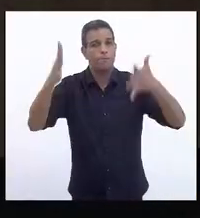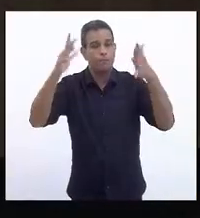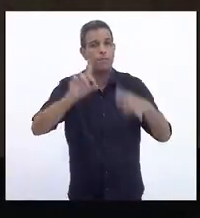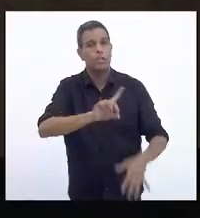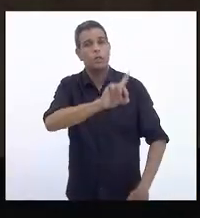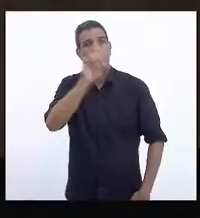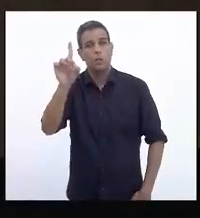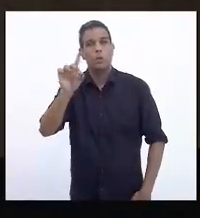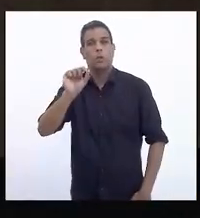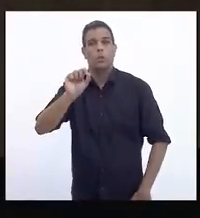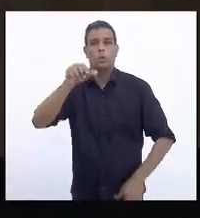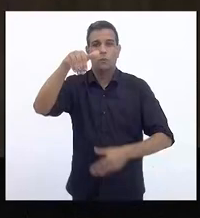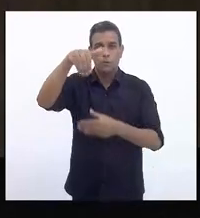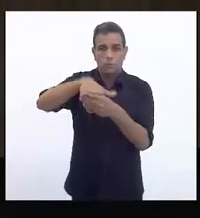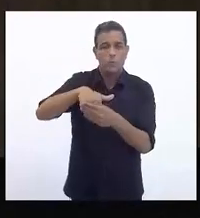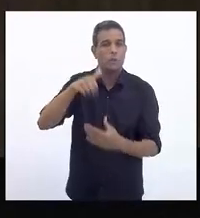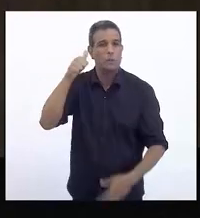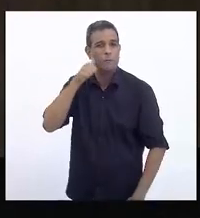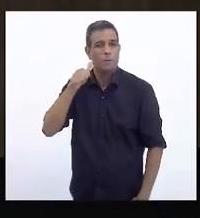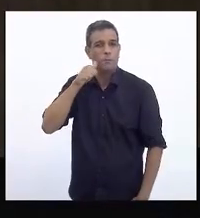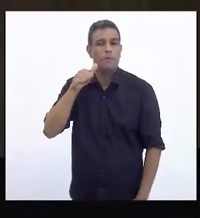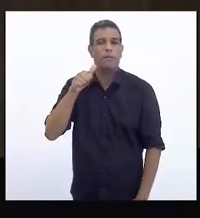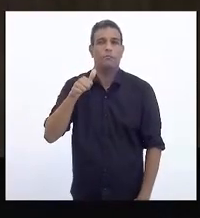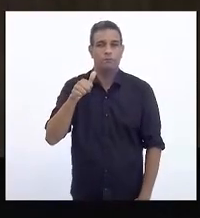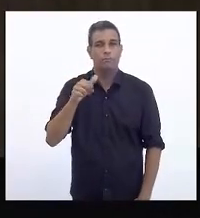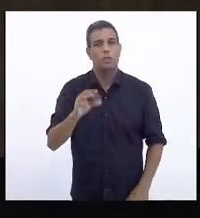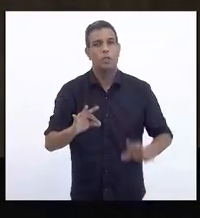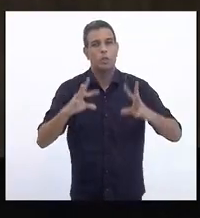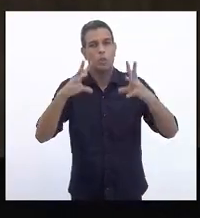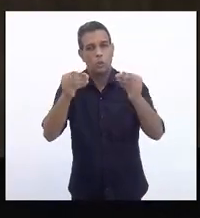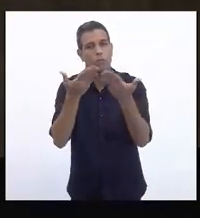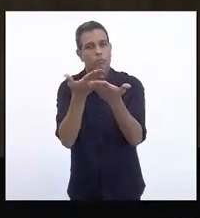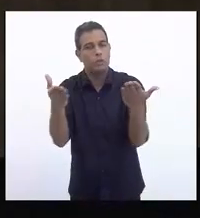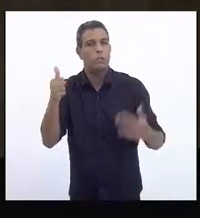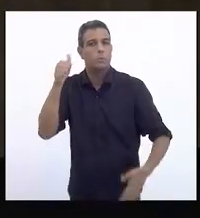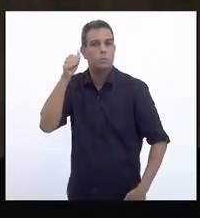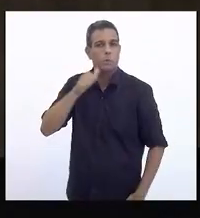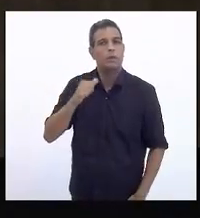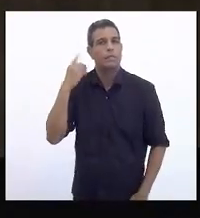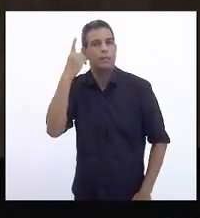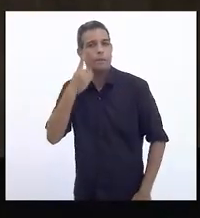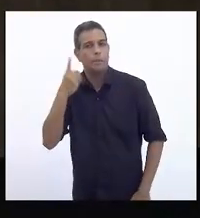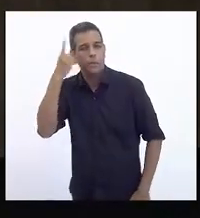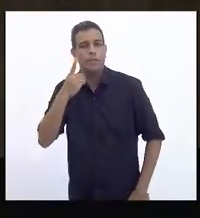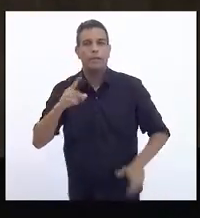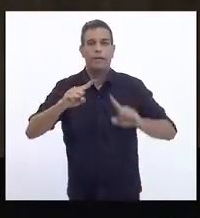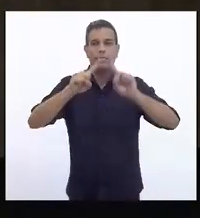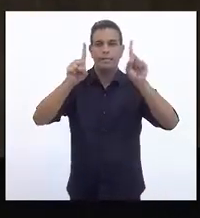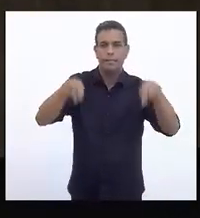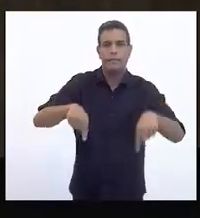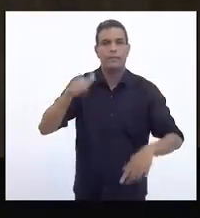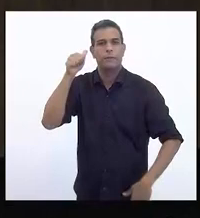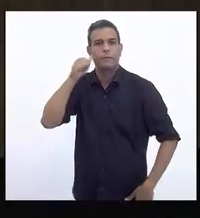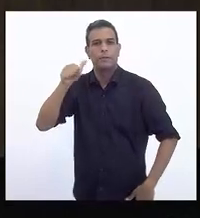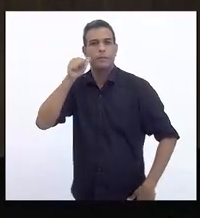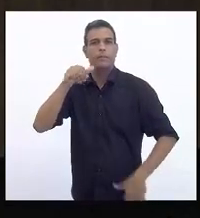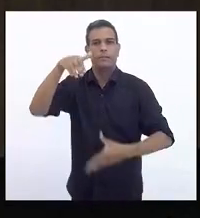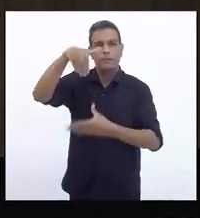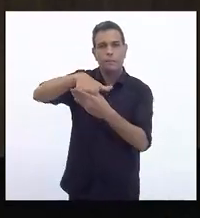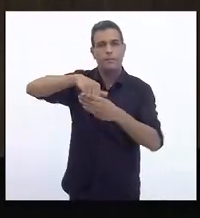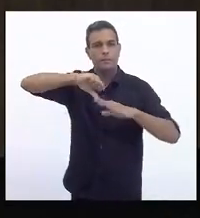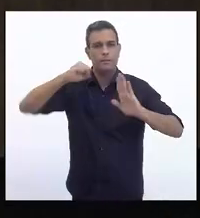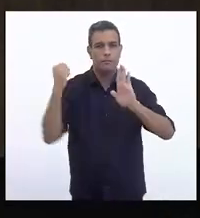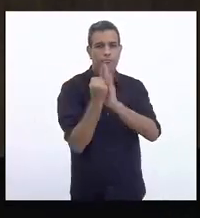foi instituído o voto feminino. As mulheres, os deputados e deputadas aqui presentes, foi um marco lá